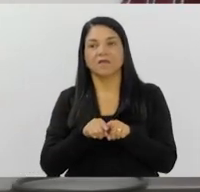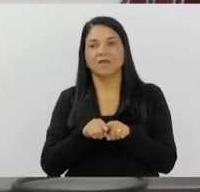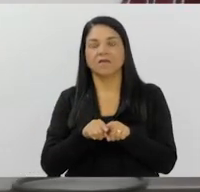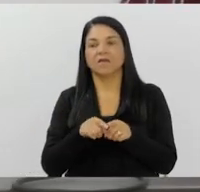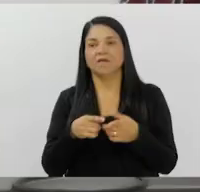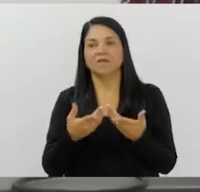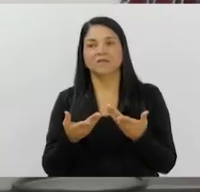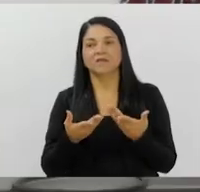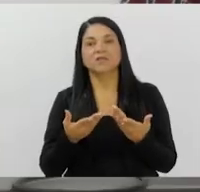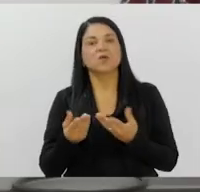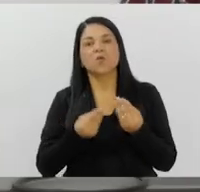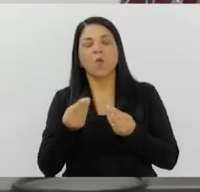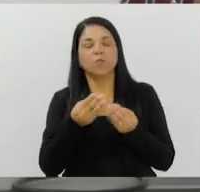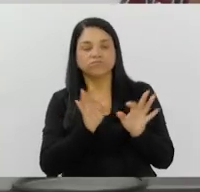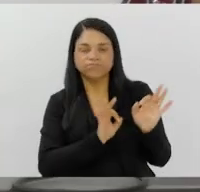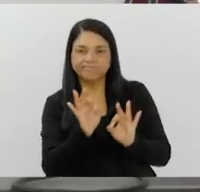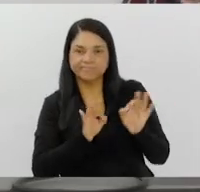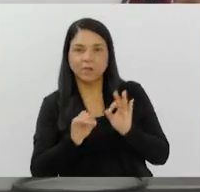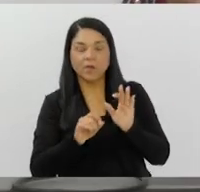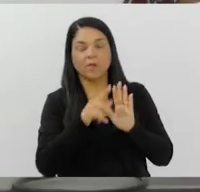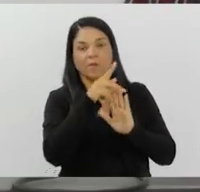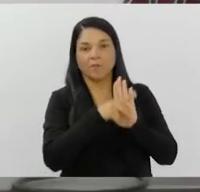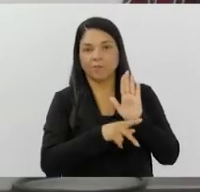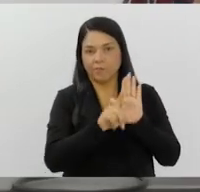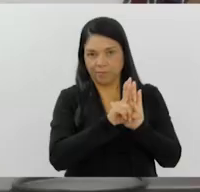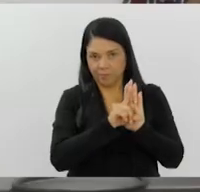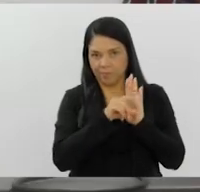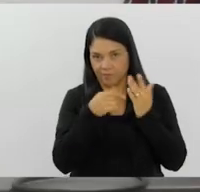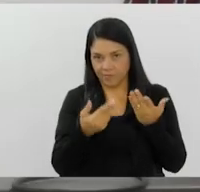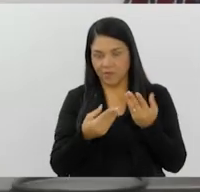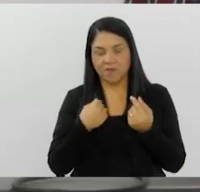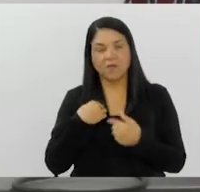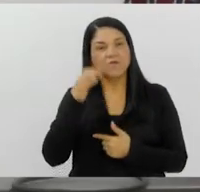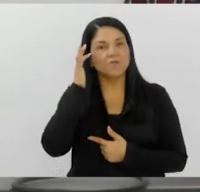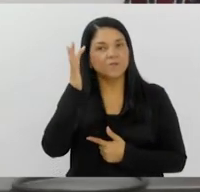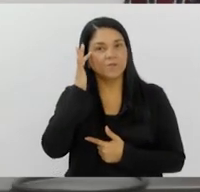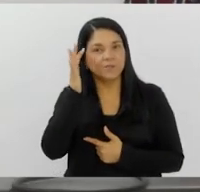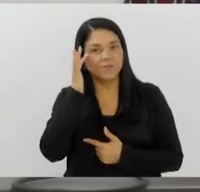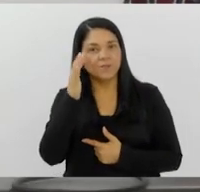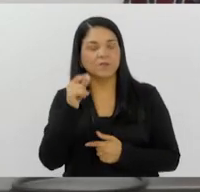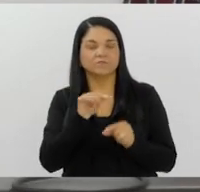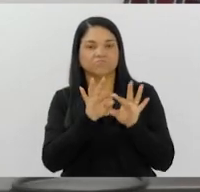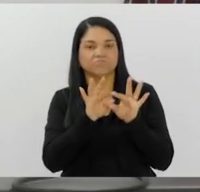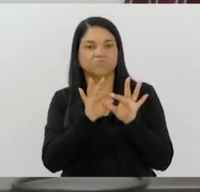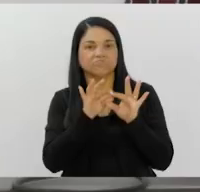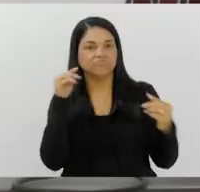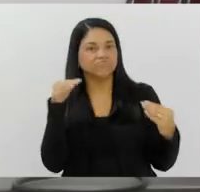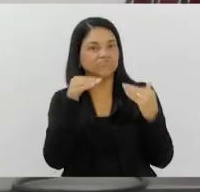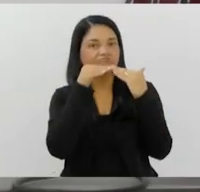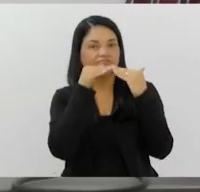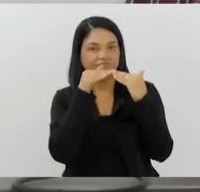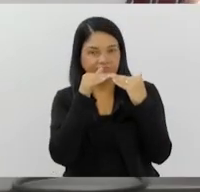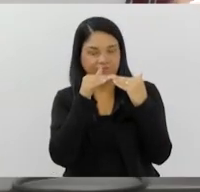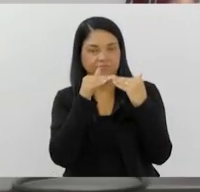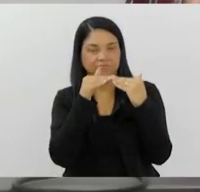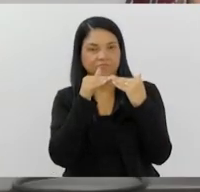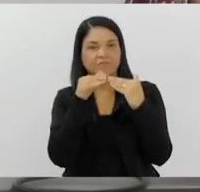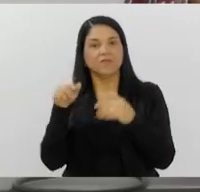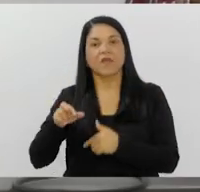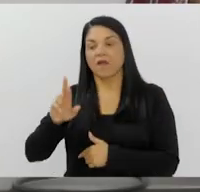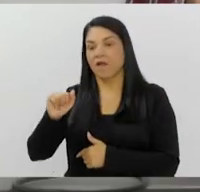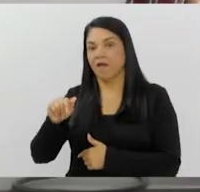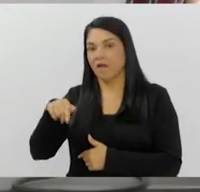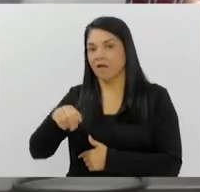formular esse p e imagino muito Na Linha Do que a Raquel